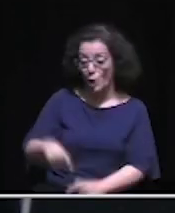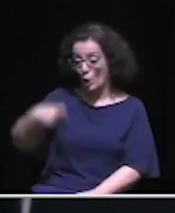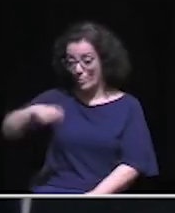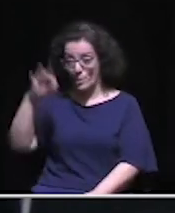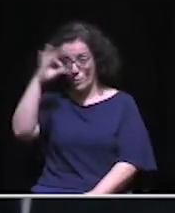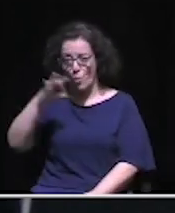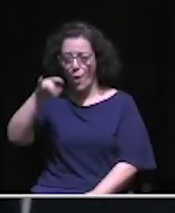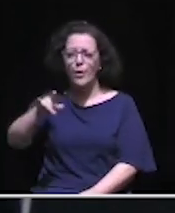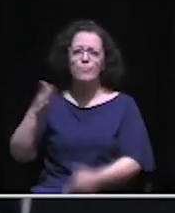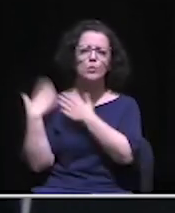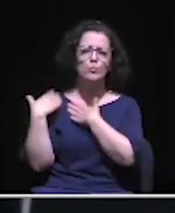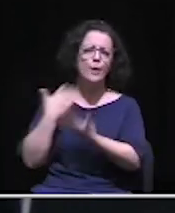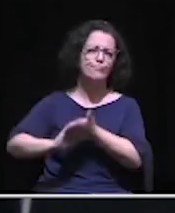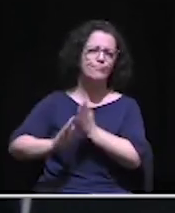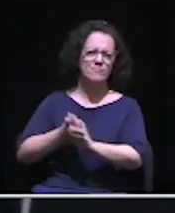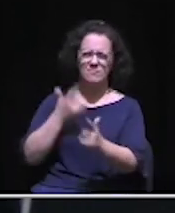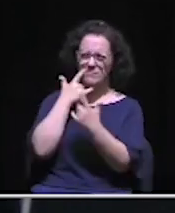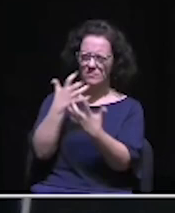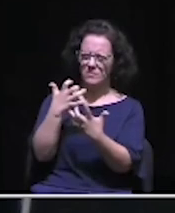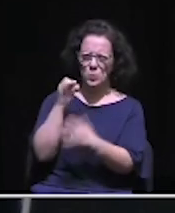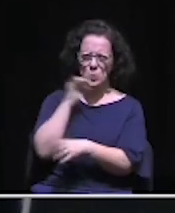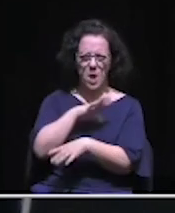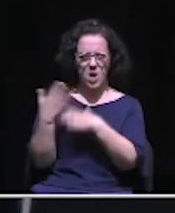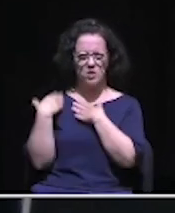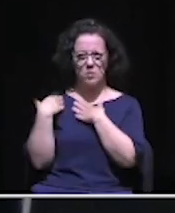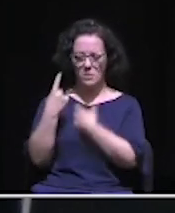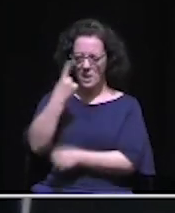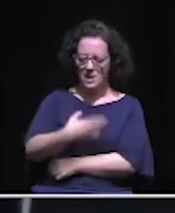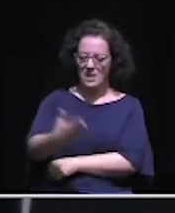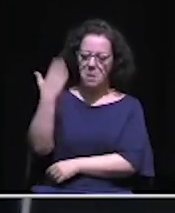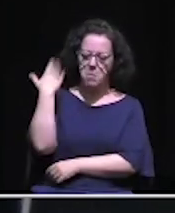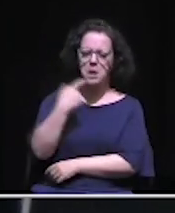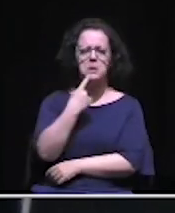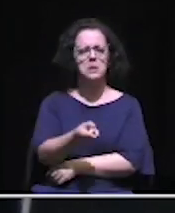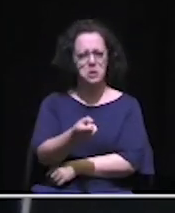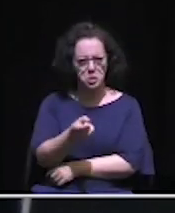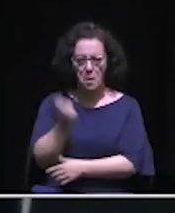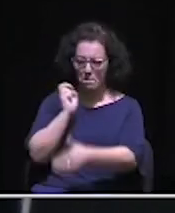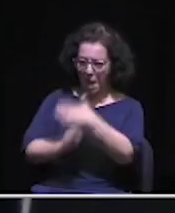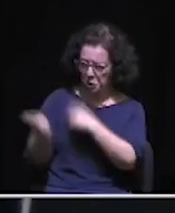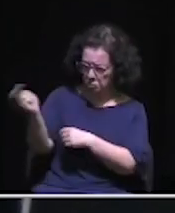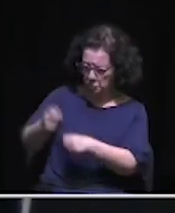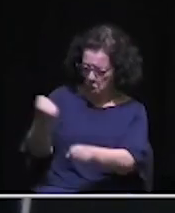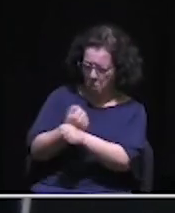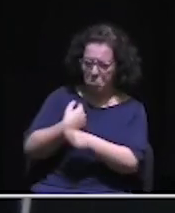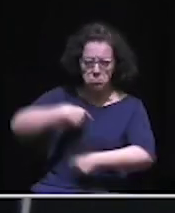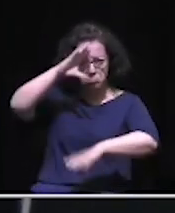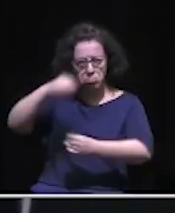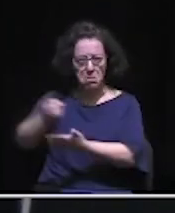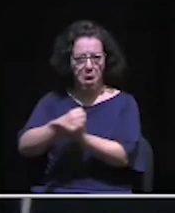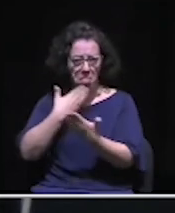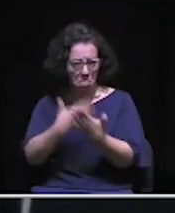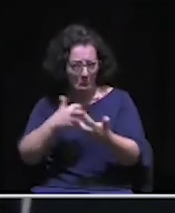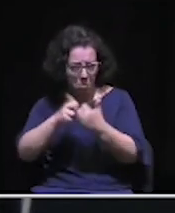Moedas desresponsabilizaram-se de uma forma até bastante irresponsável, declarando-se na semana passada alheios às interrupções do metro e às perturbações que trouxeram à